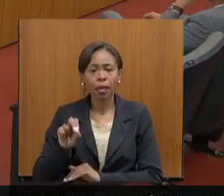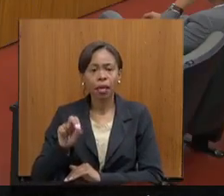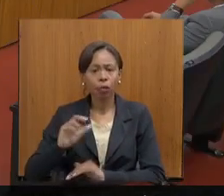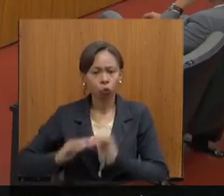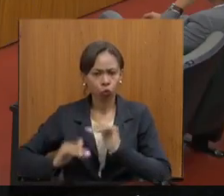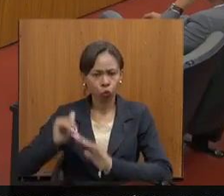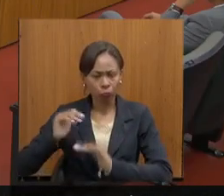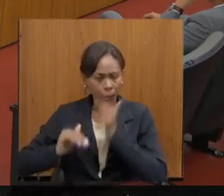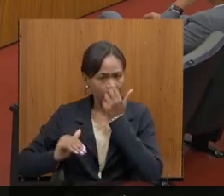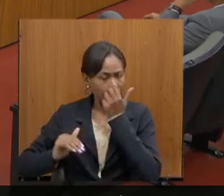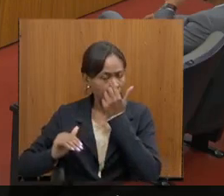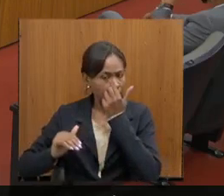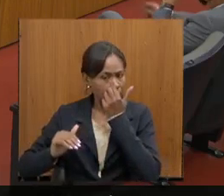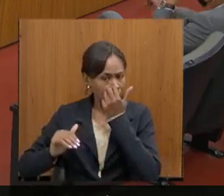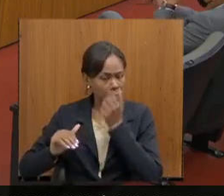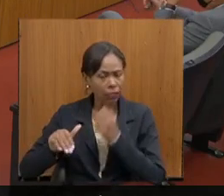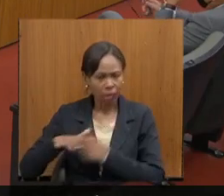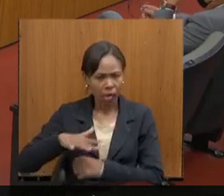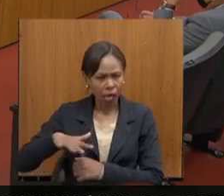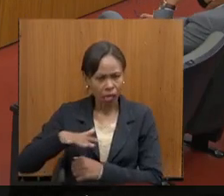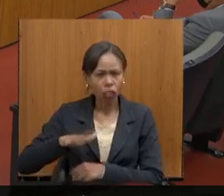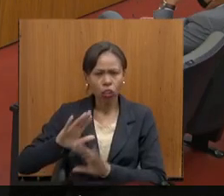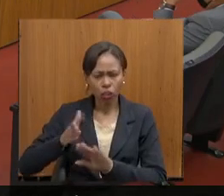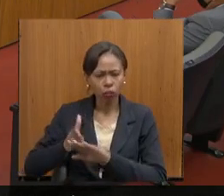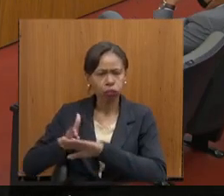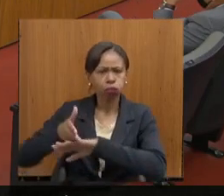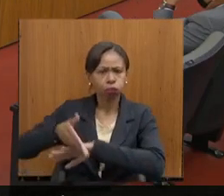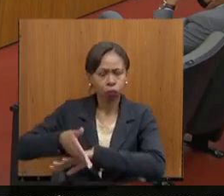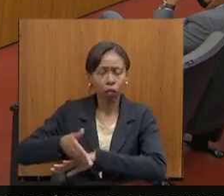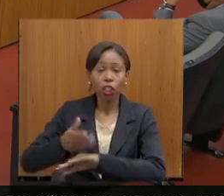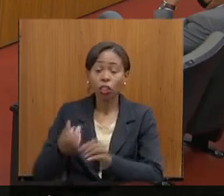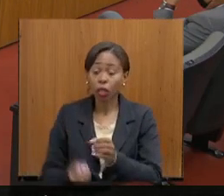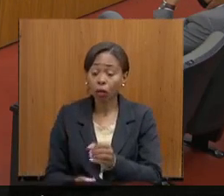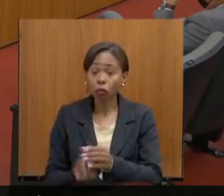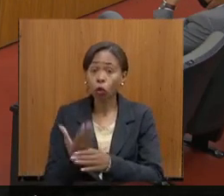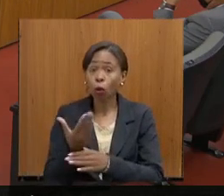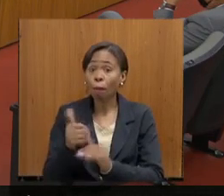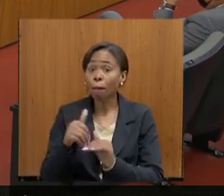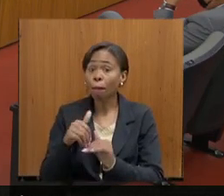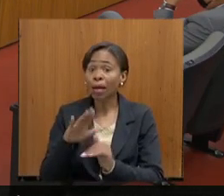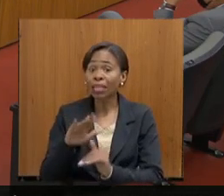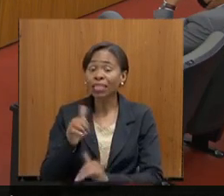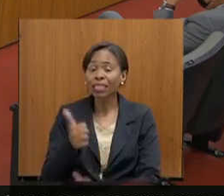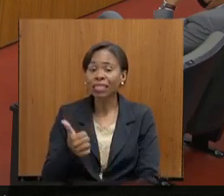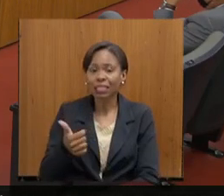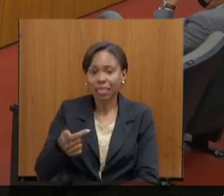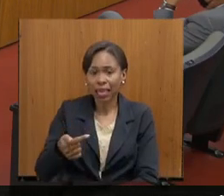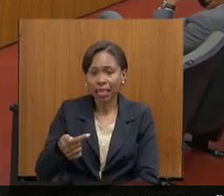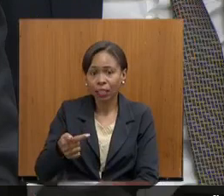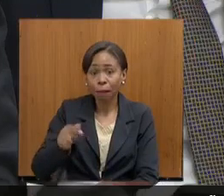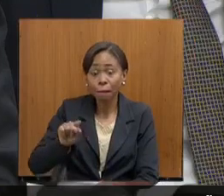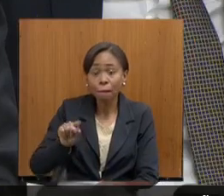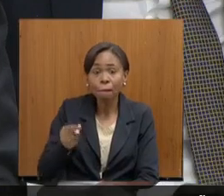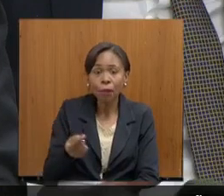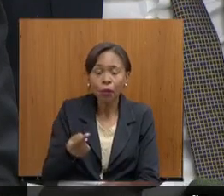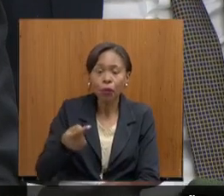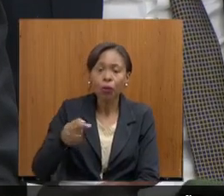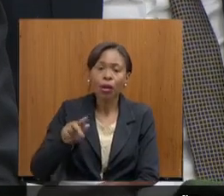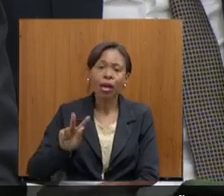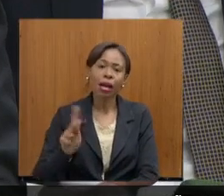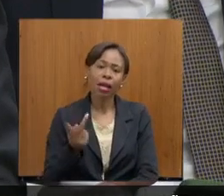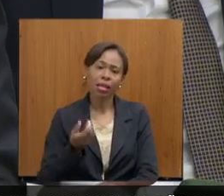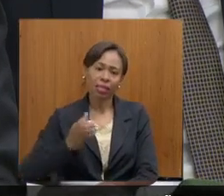que vão já estão em implantação mais de 17 mil hectares é de pivô central